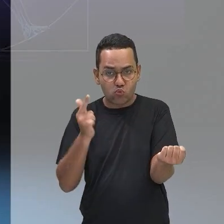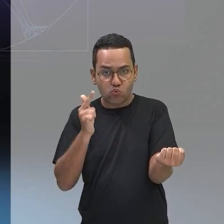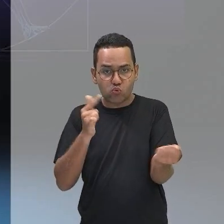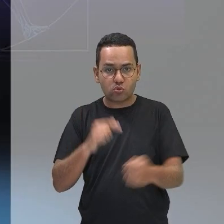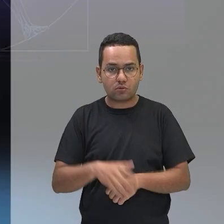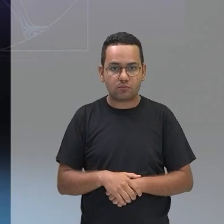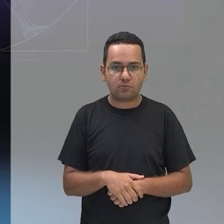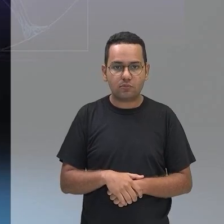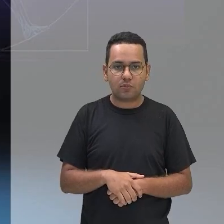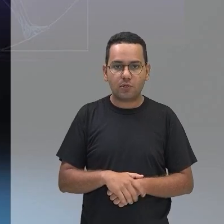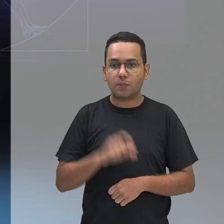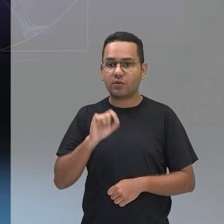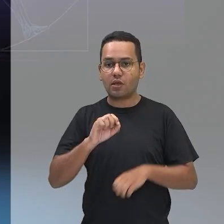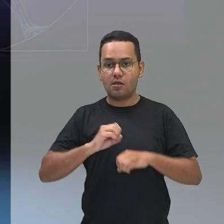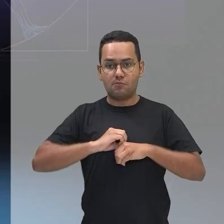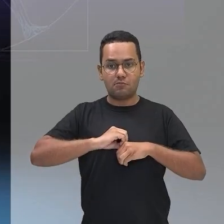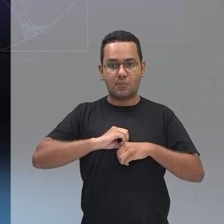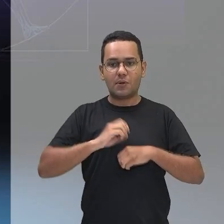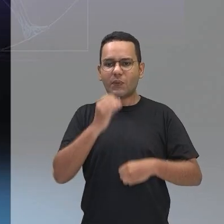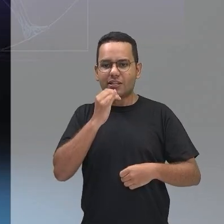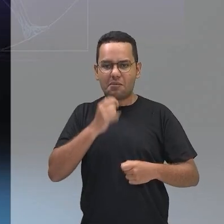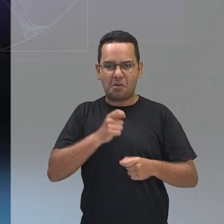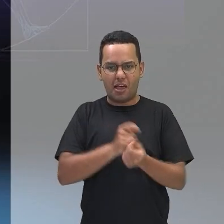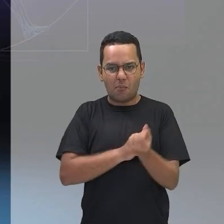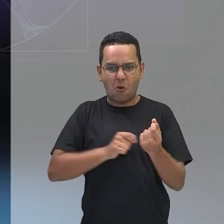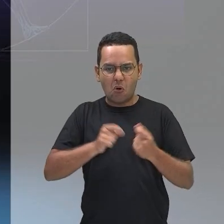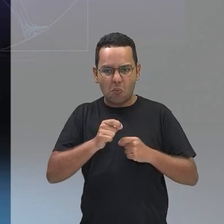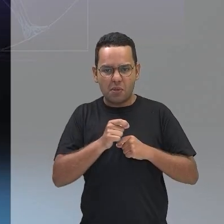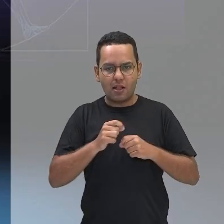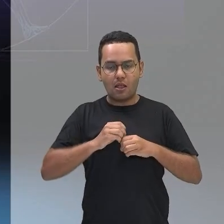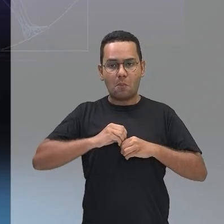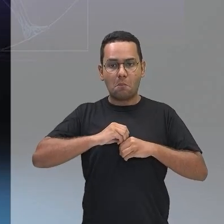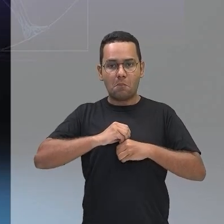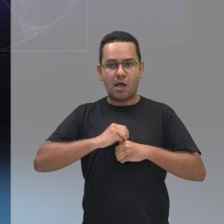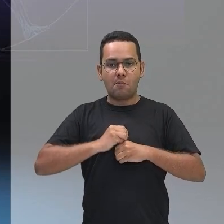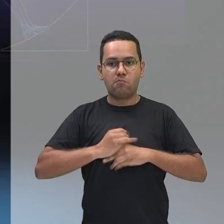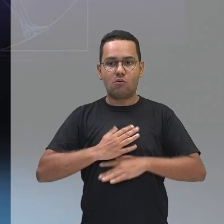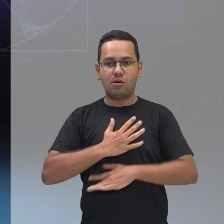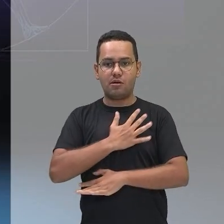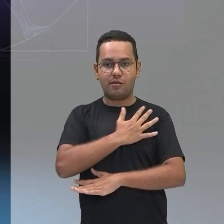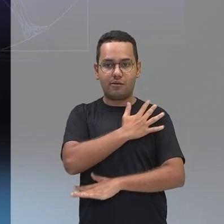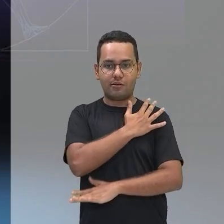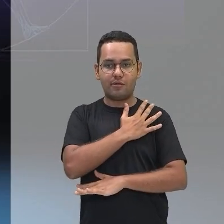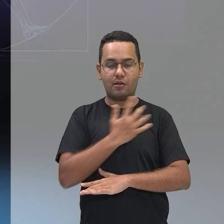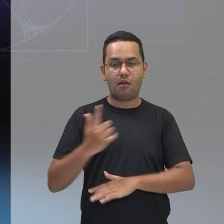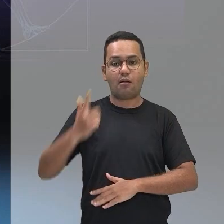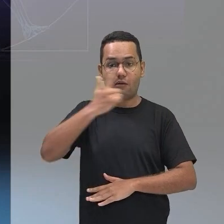para ajudar a transportar. Graças a quê? A essa parte, né,